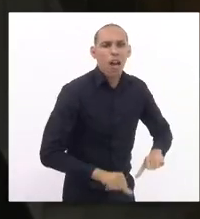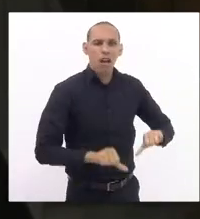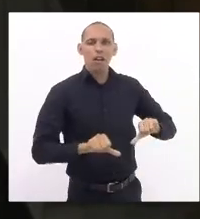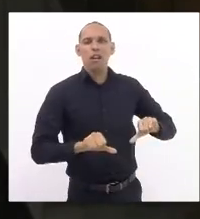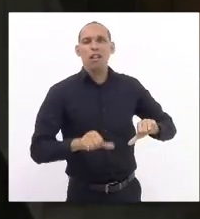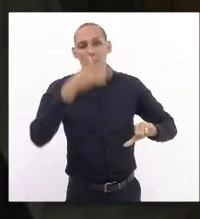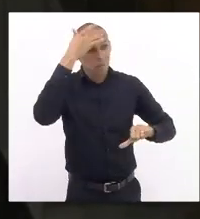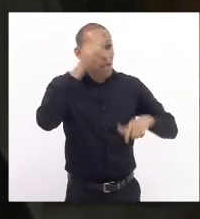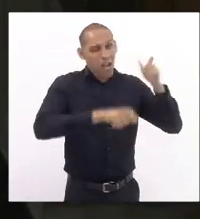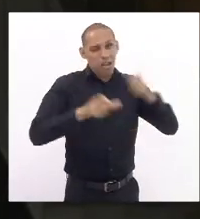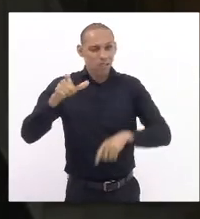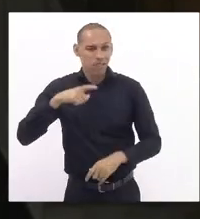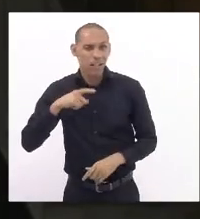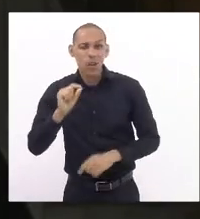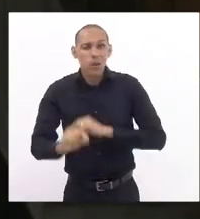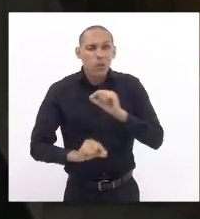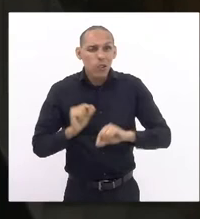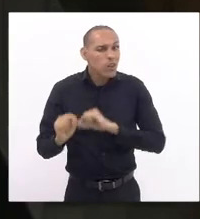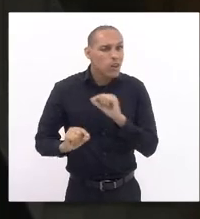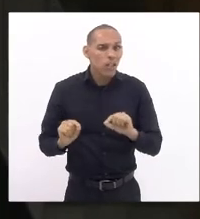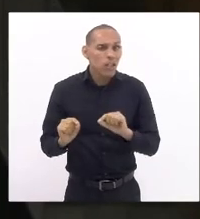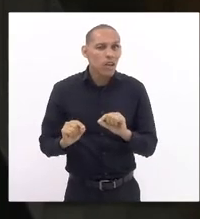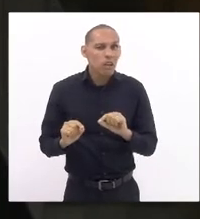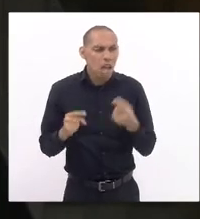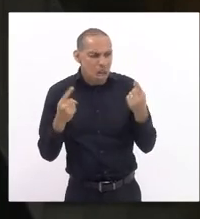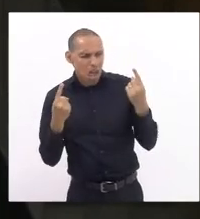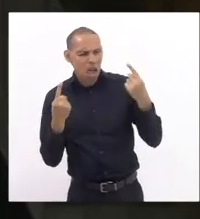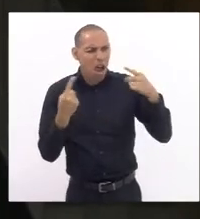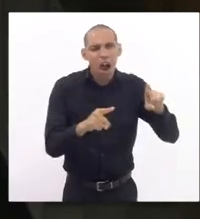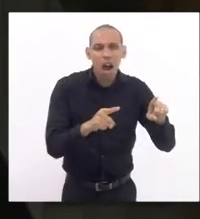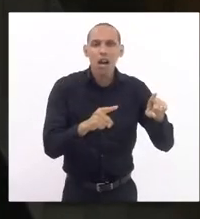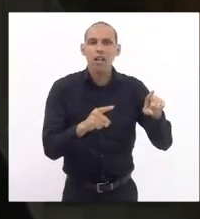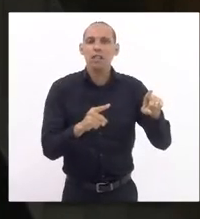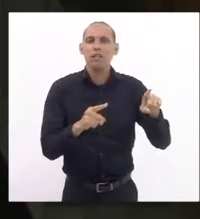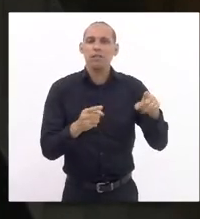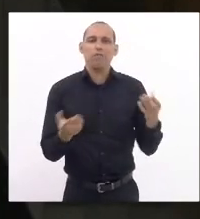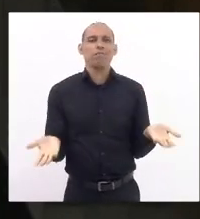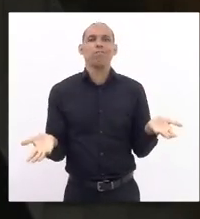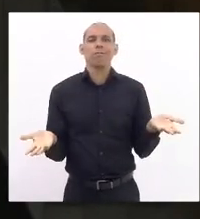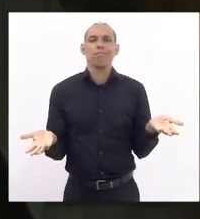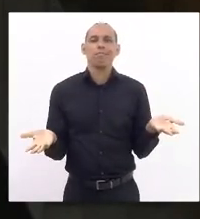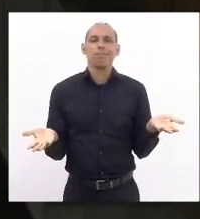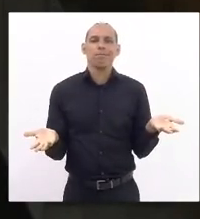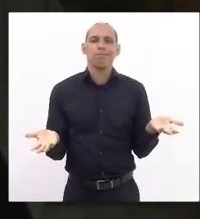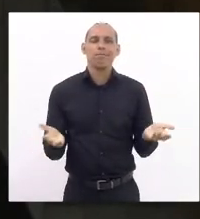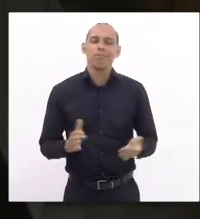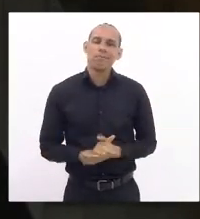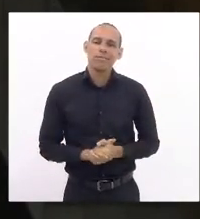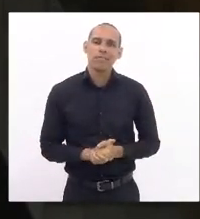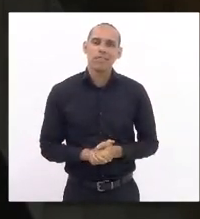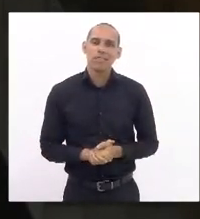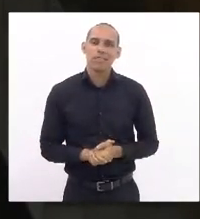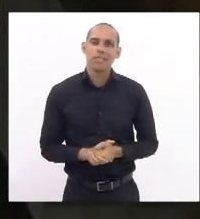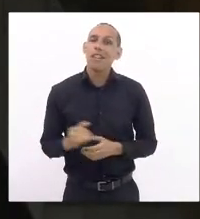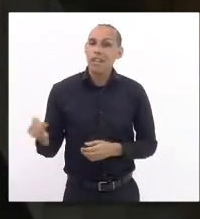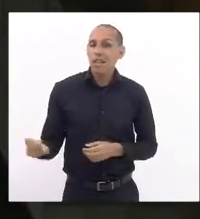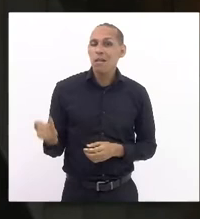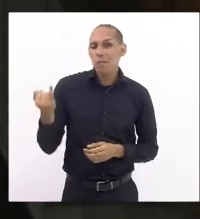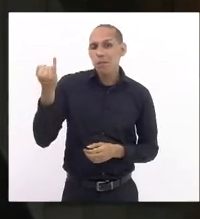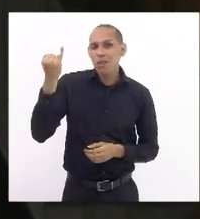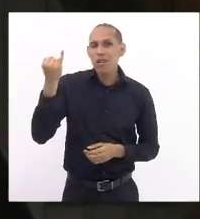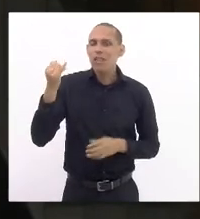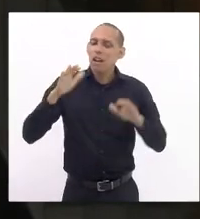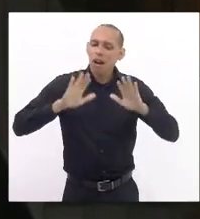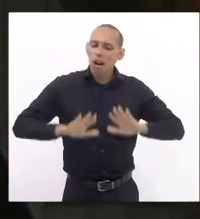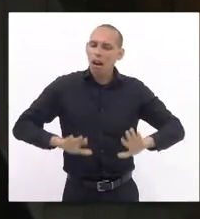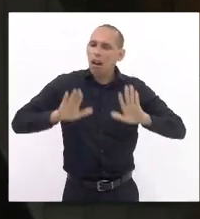tem gente agora, né, produzindo uma ofensiva contra o prefeito. É importante baixar a